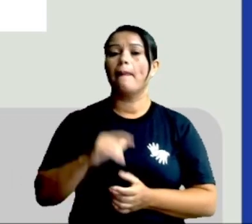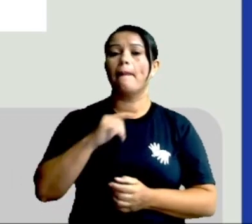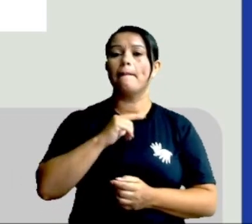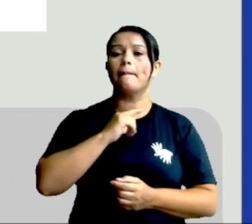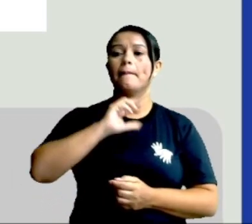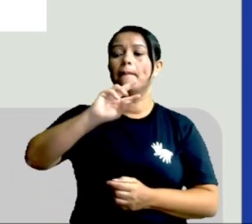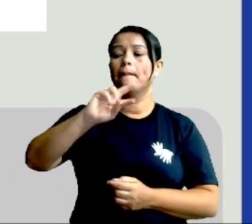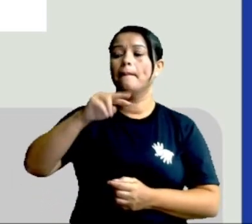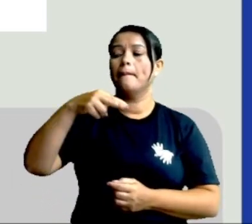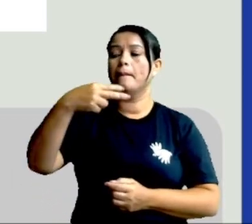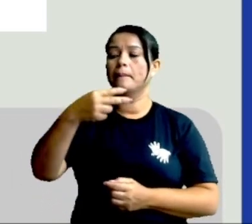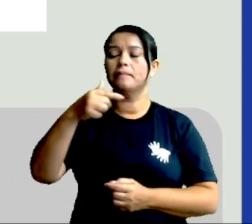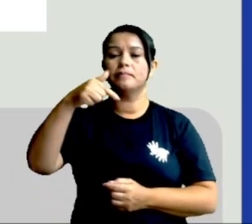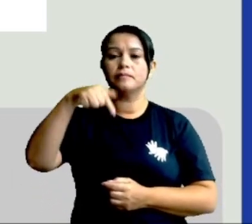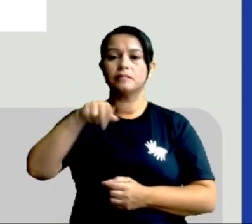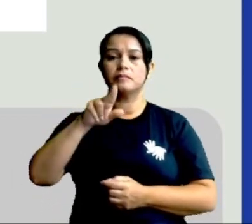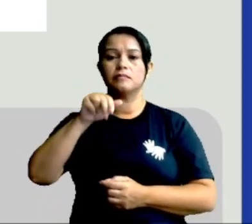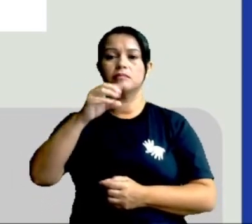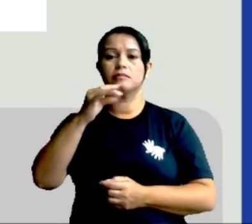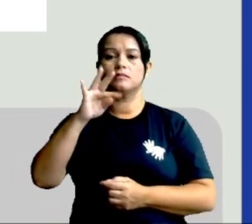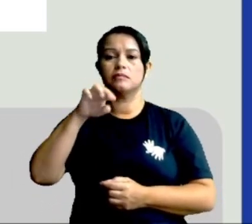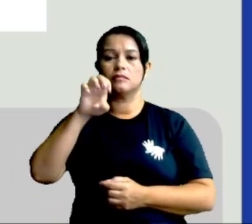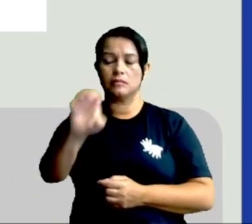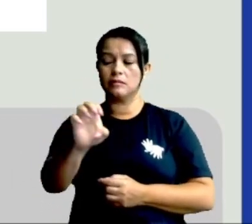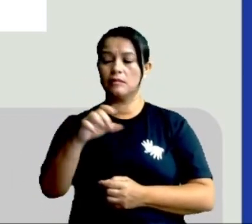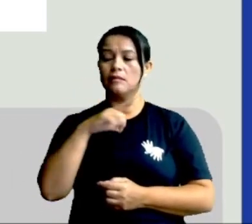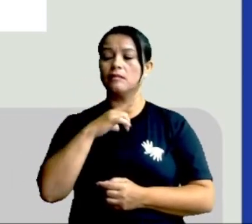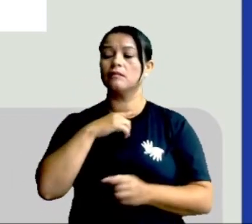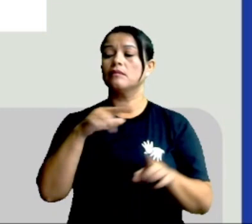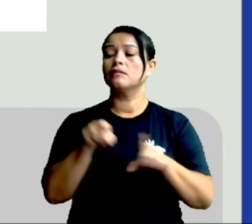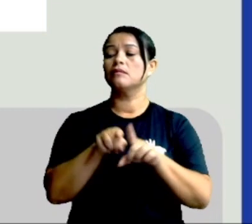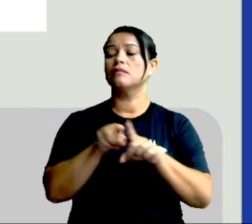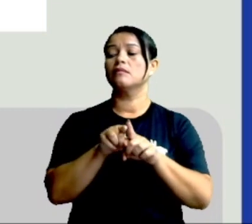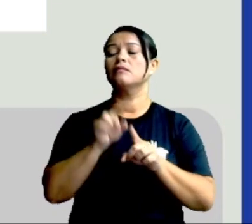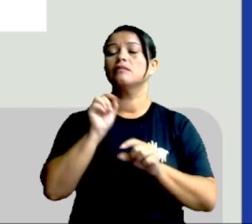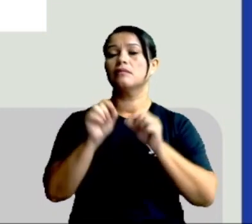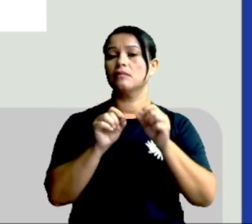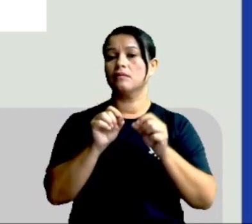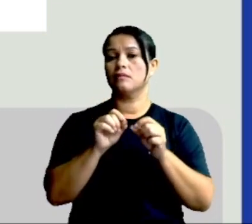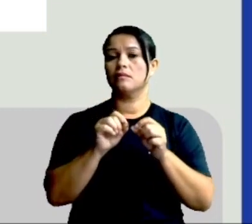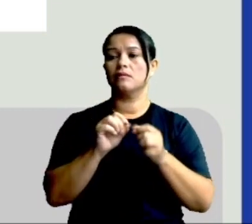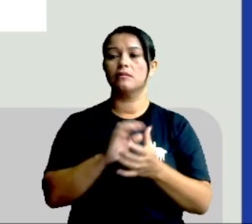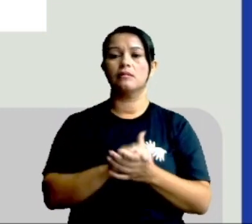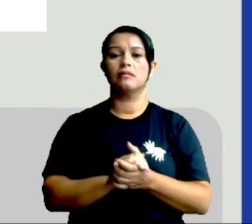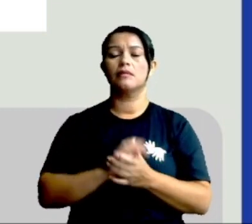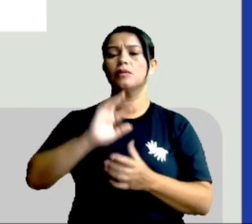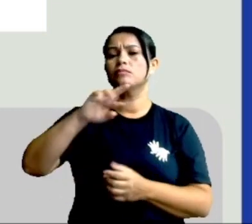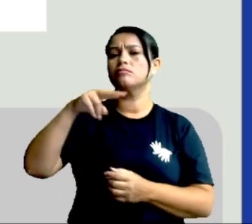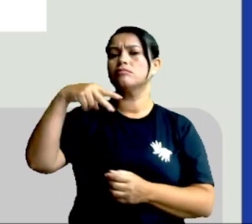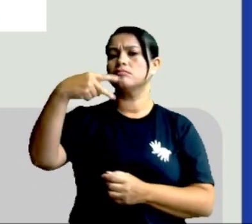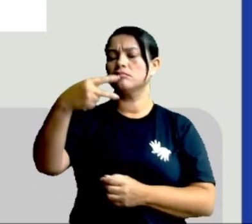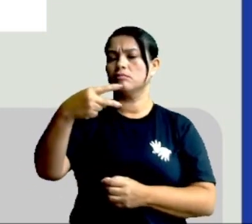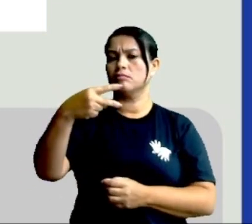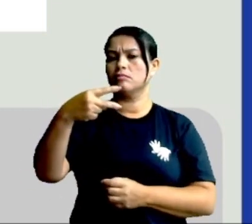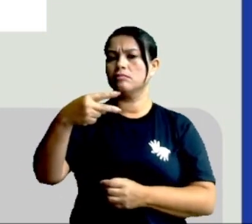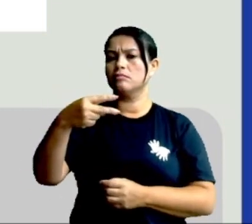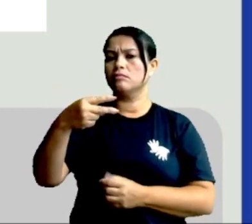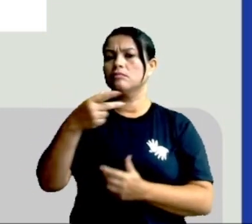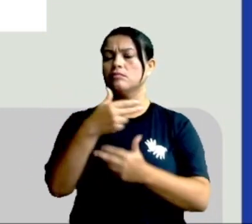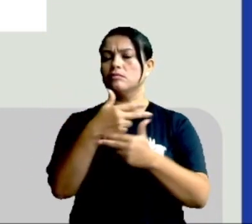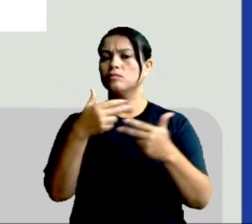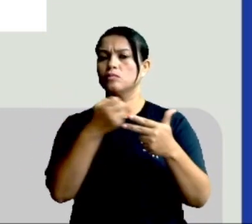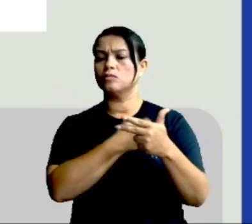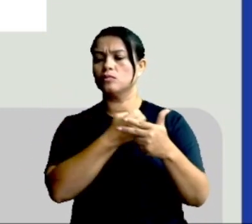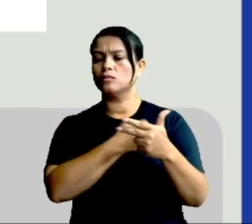Potência de um consciente. O expoente do produto é expoente dos